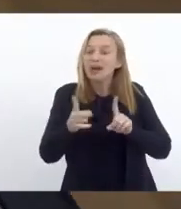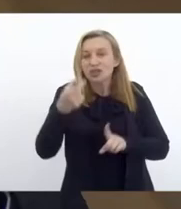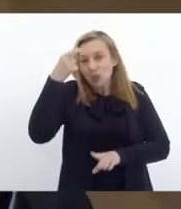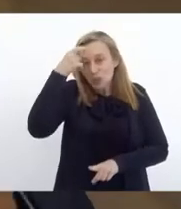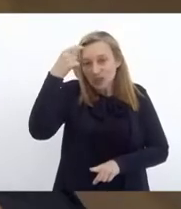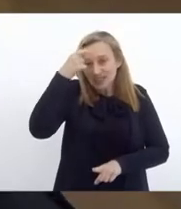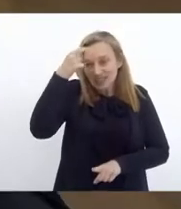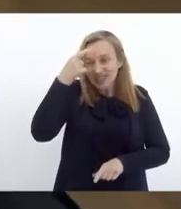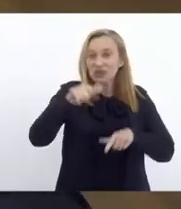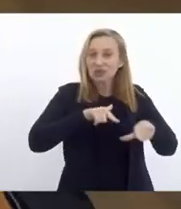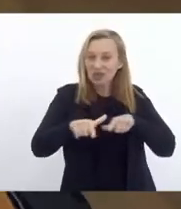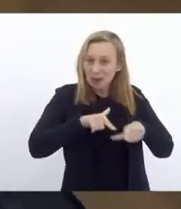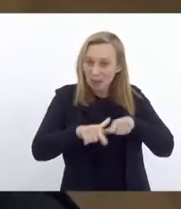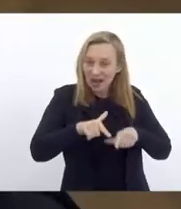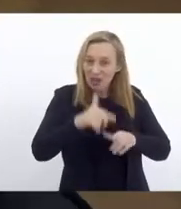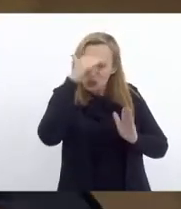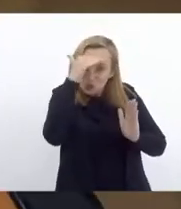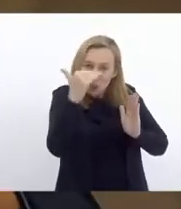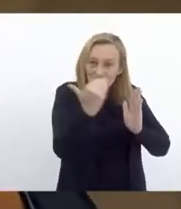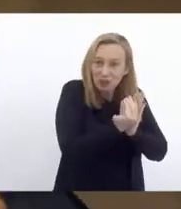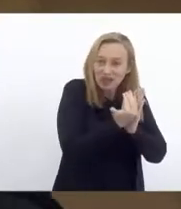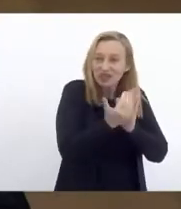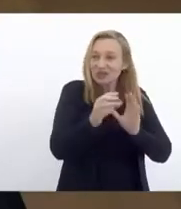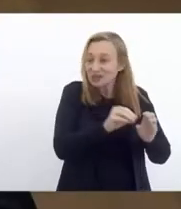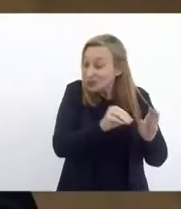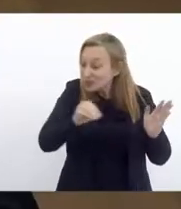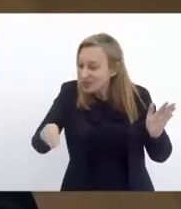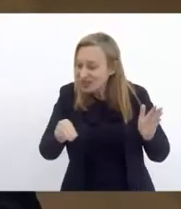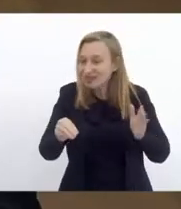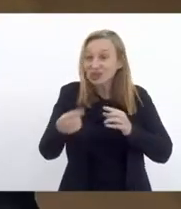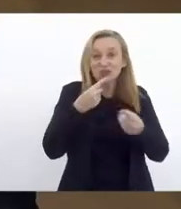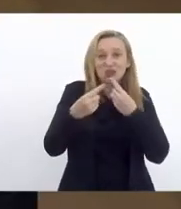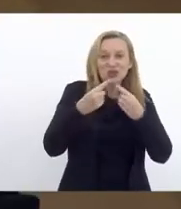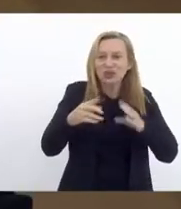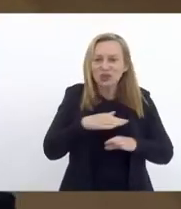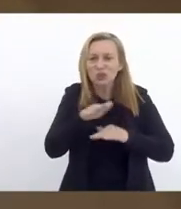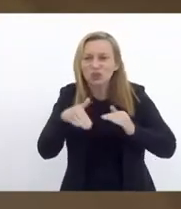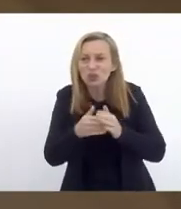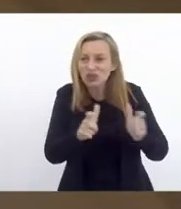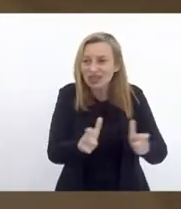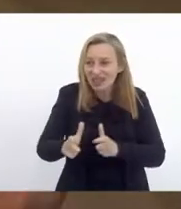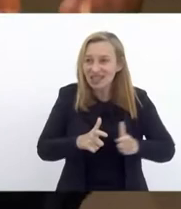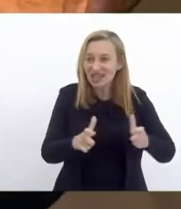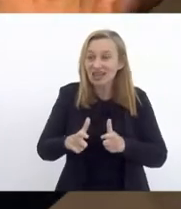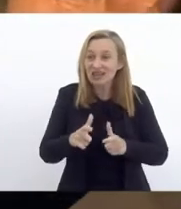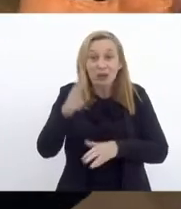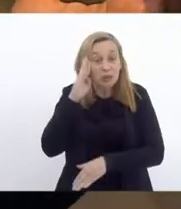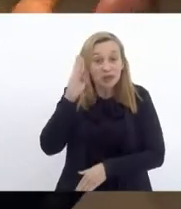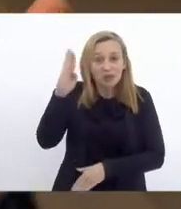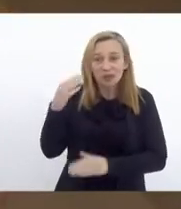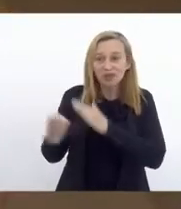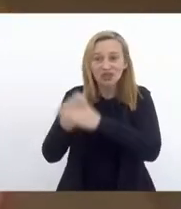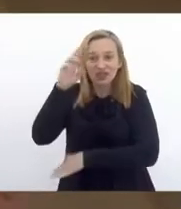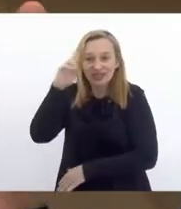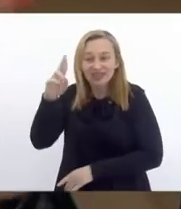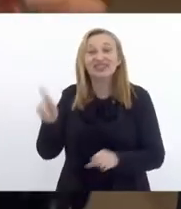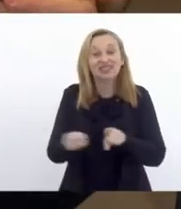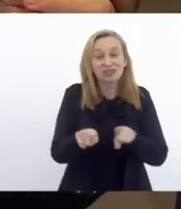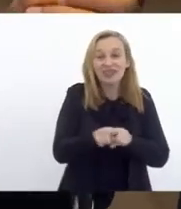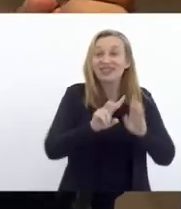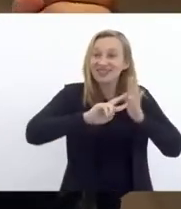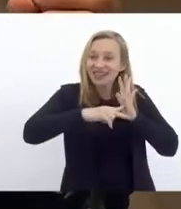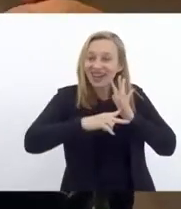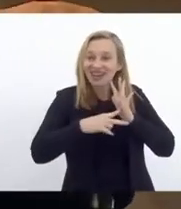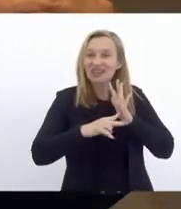cumprido da transição, de dar participação, de discutir com todos os setores, principalmente os empresários e os sindicatos,